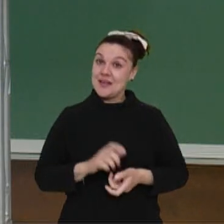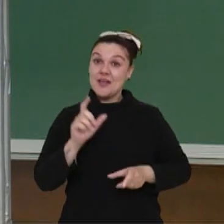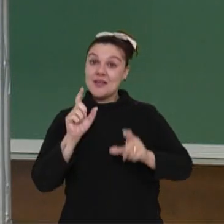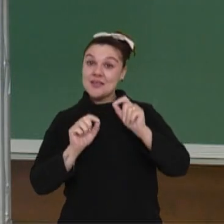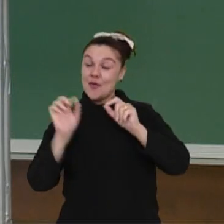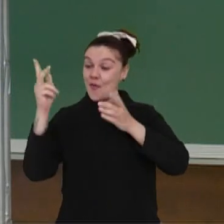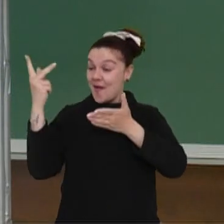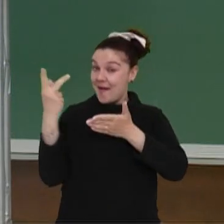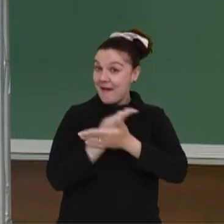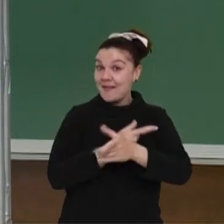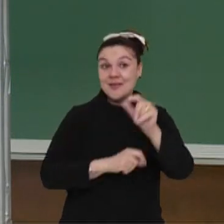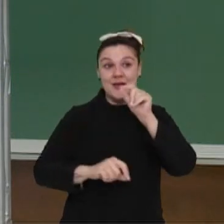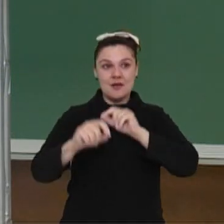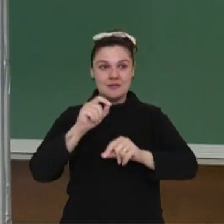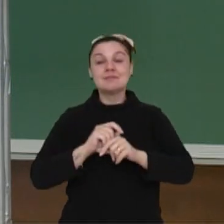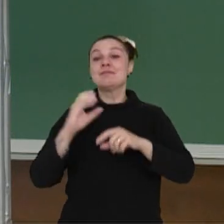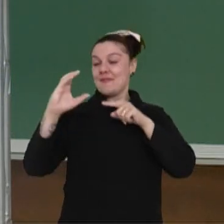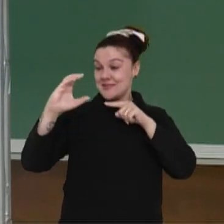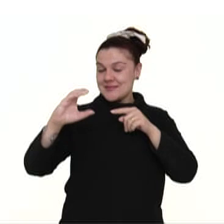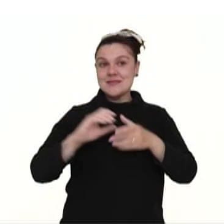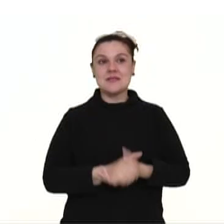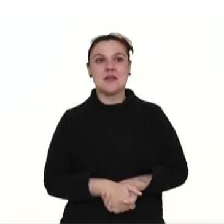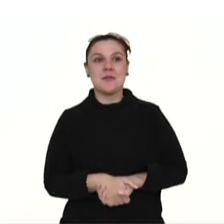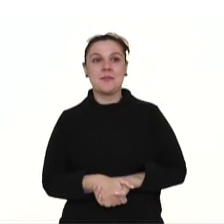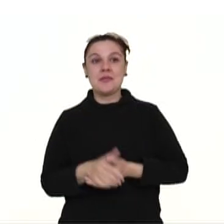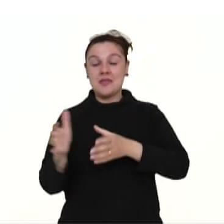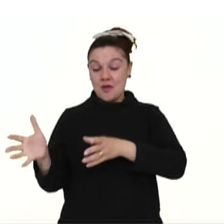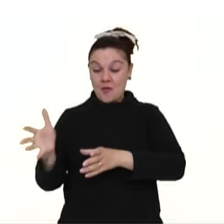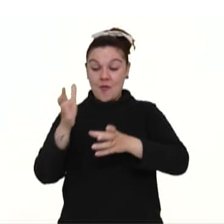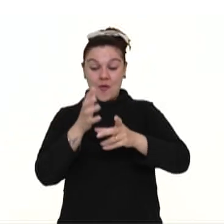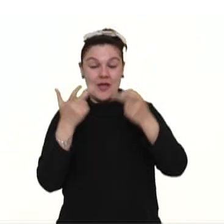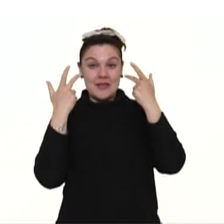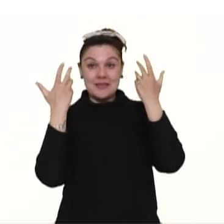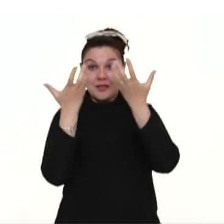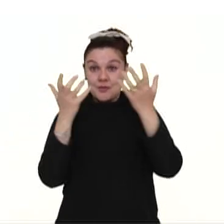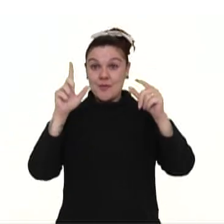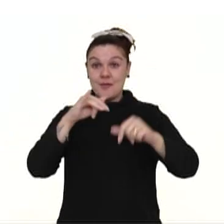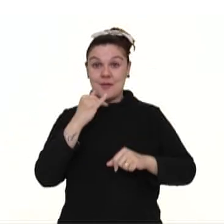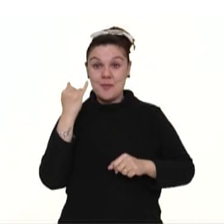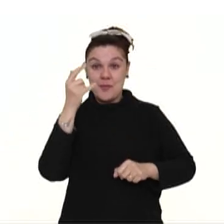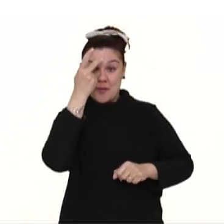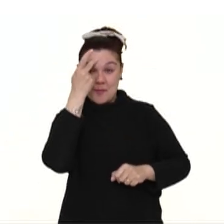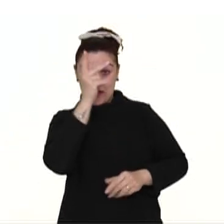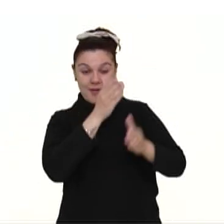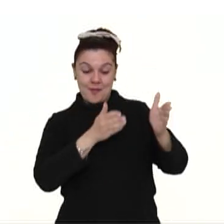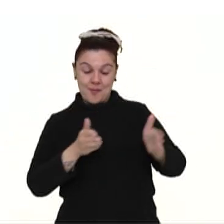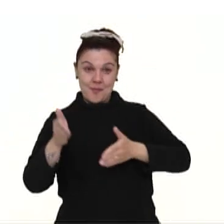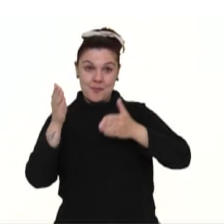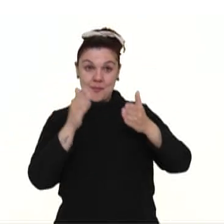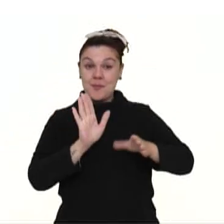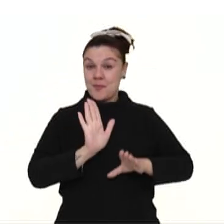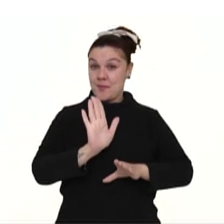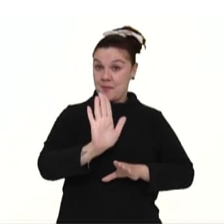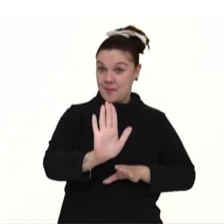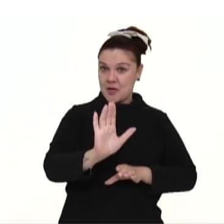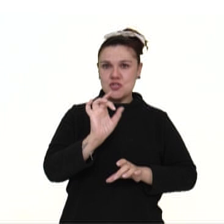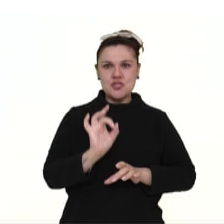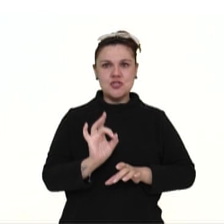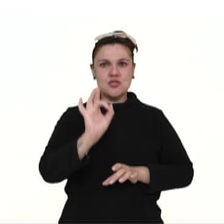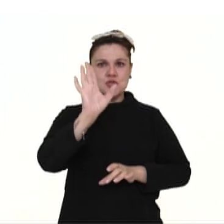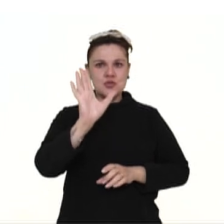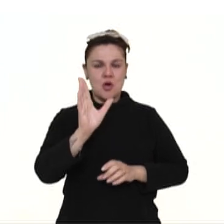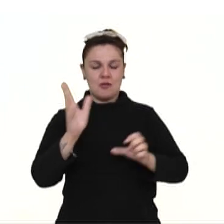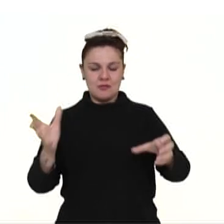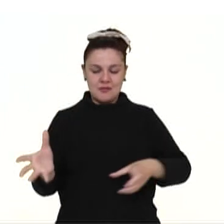que está incorreto é a letra C. Os recursos naturais são importantes para o processo produtivo, mas apenas